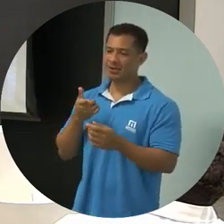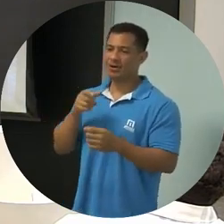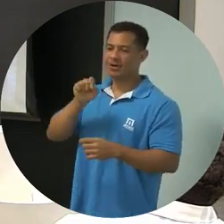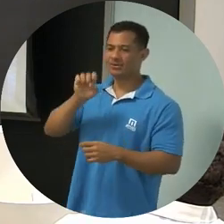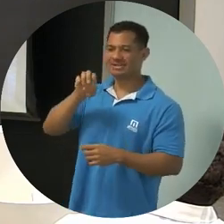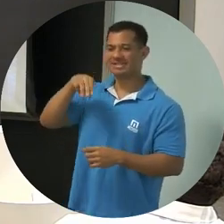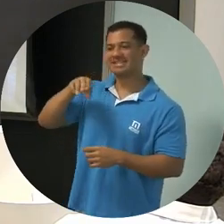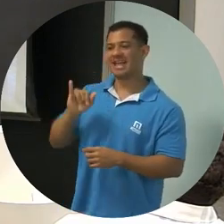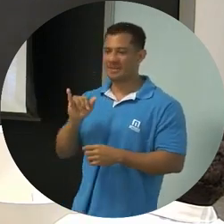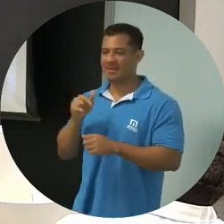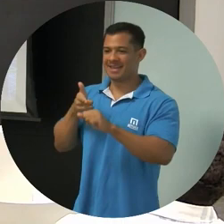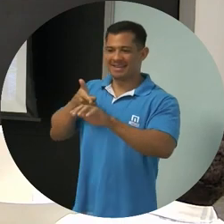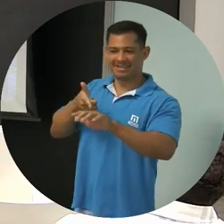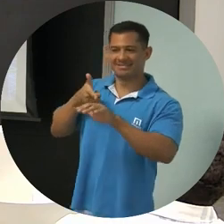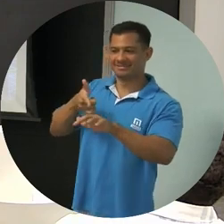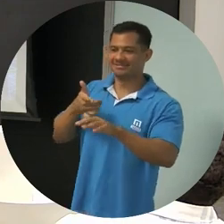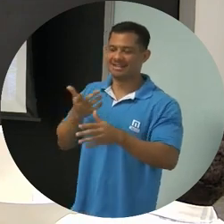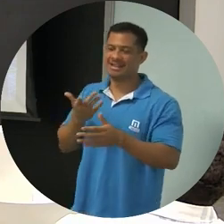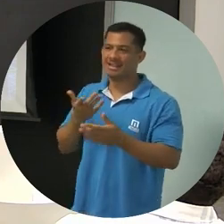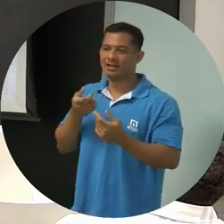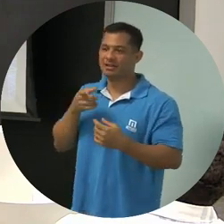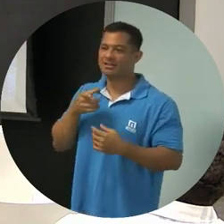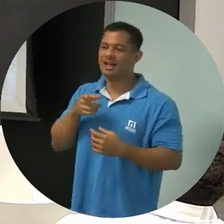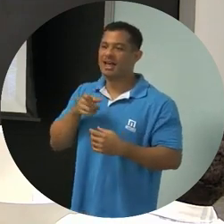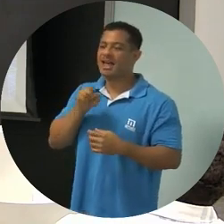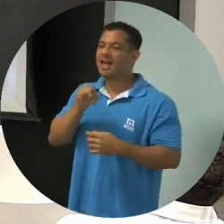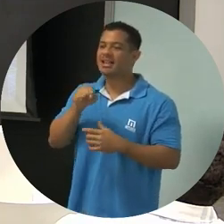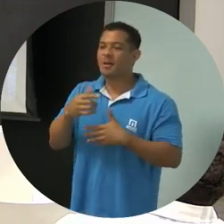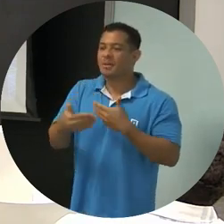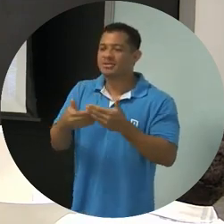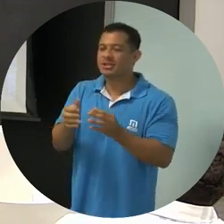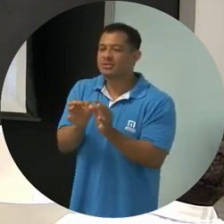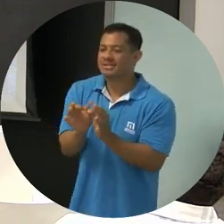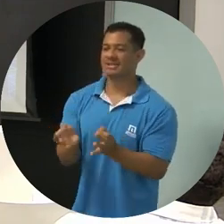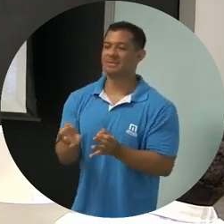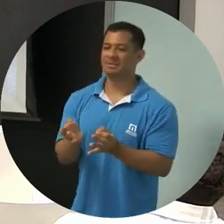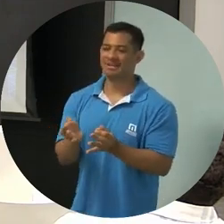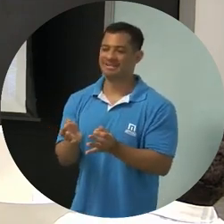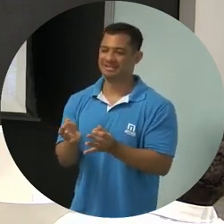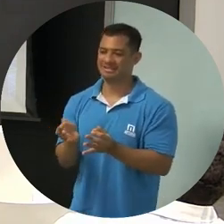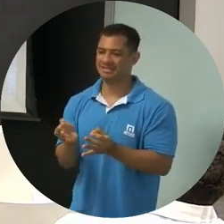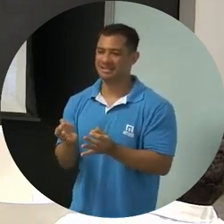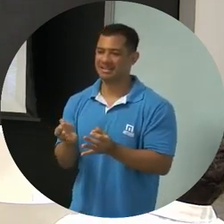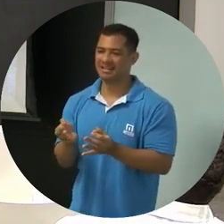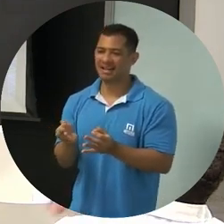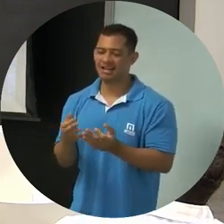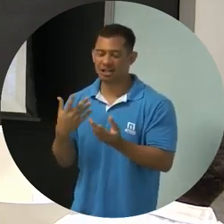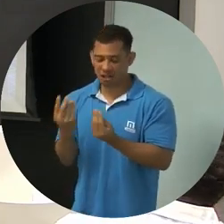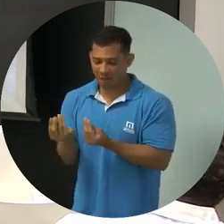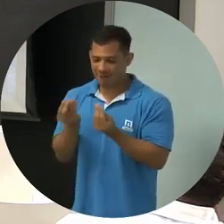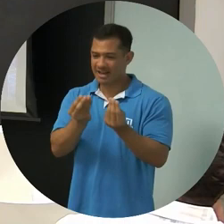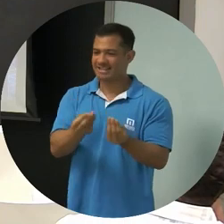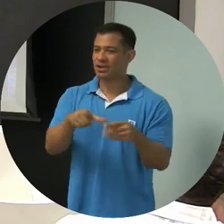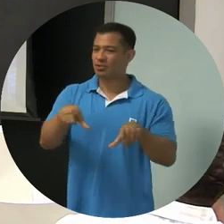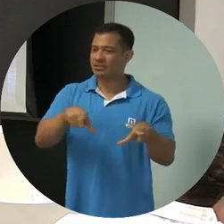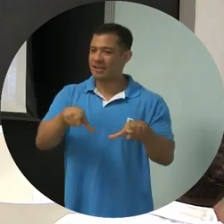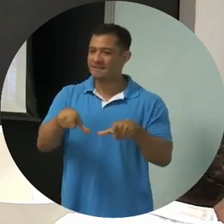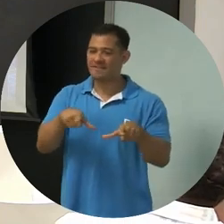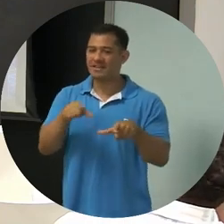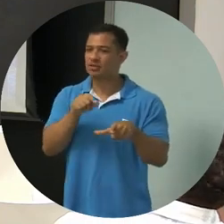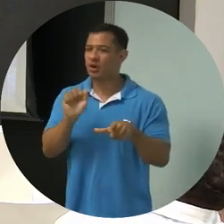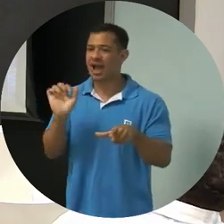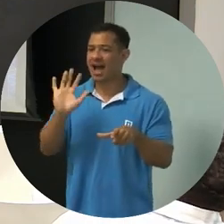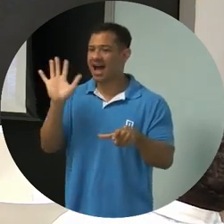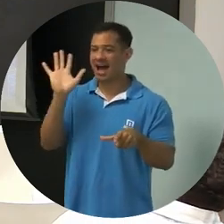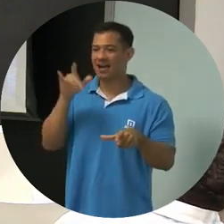semi-automatizado. Era um processo assim muito, muito simples e que a gente ia oferecer um serviço muito